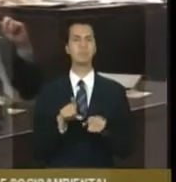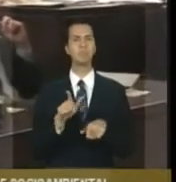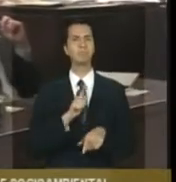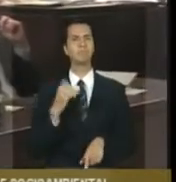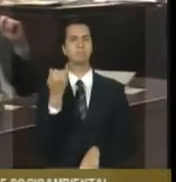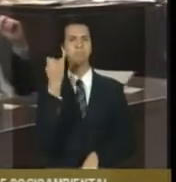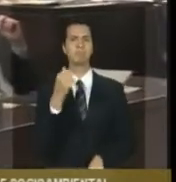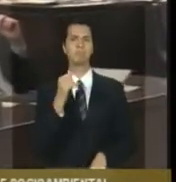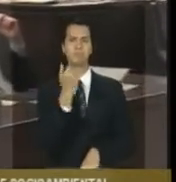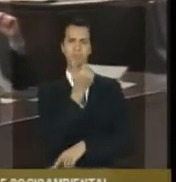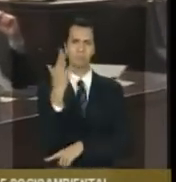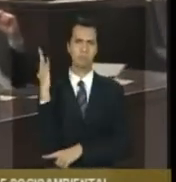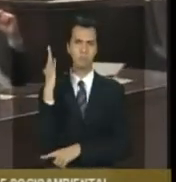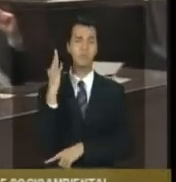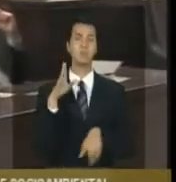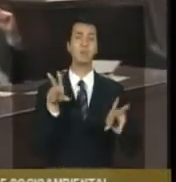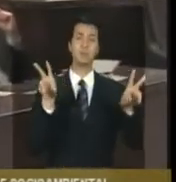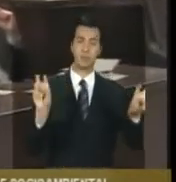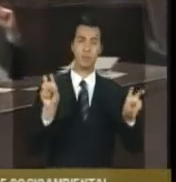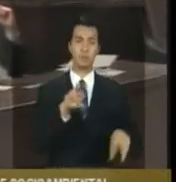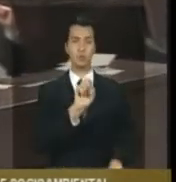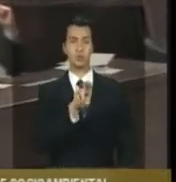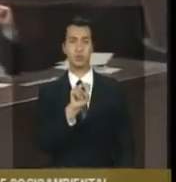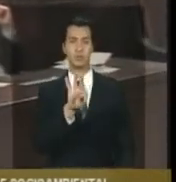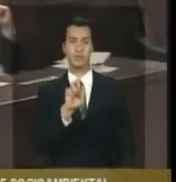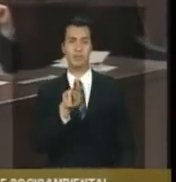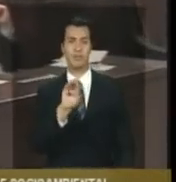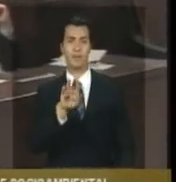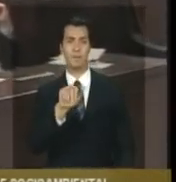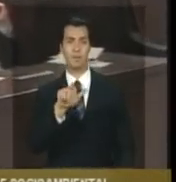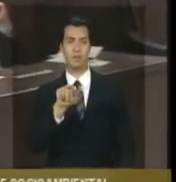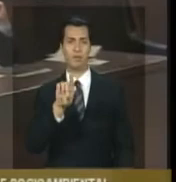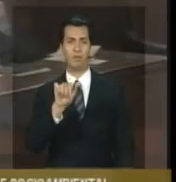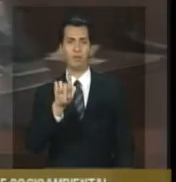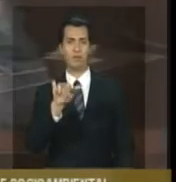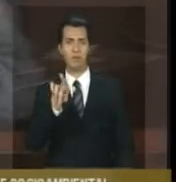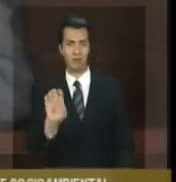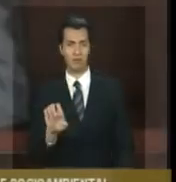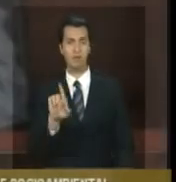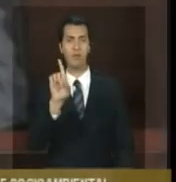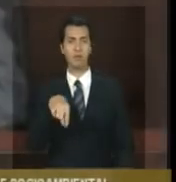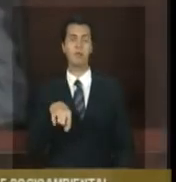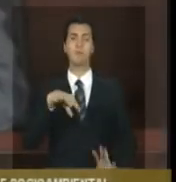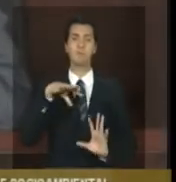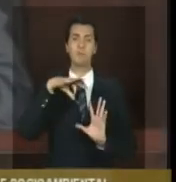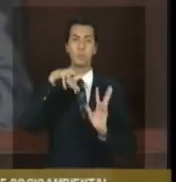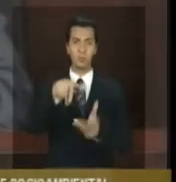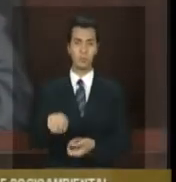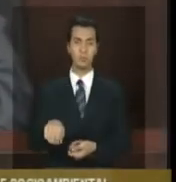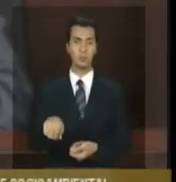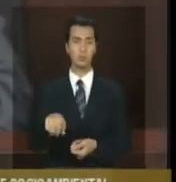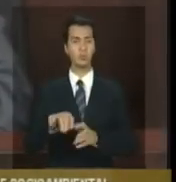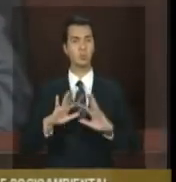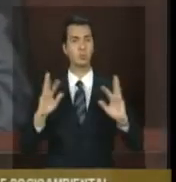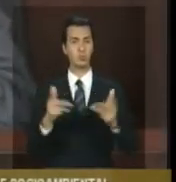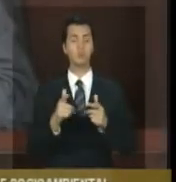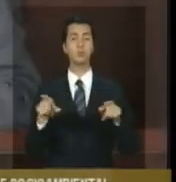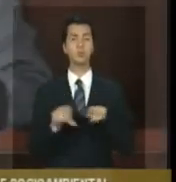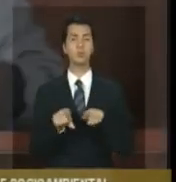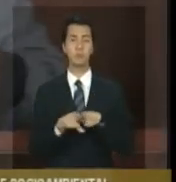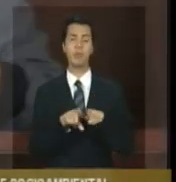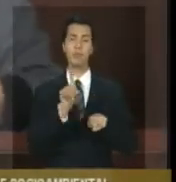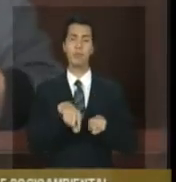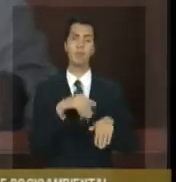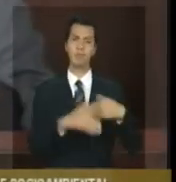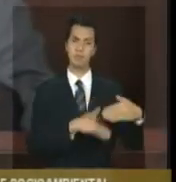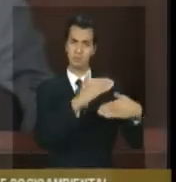E que sustentabilidade não é um assunto, uma prerrogativa da agenda ambiental, é um assunto que é prerrogativa da agenda de desenvolvimento. E que,